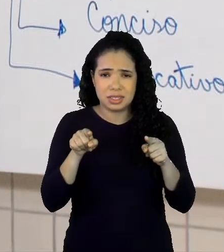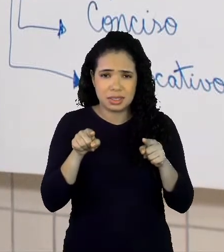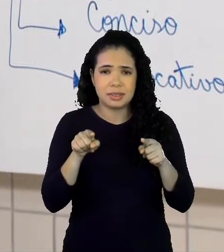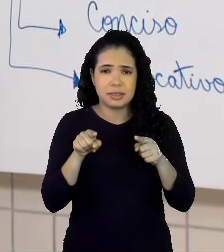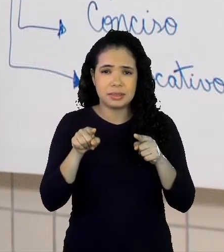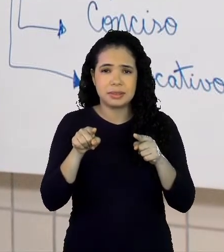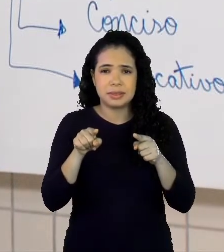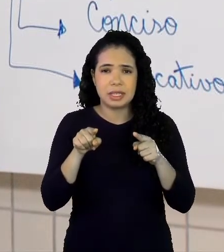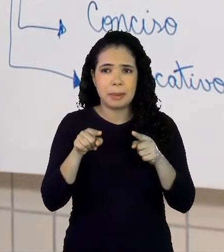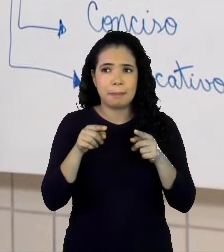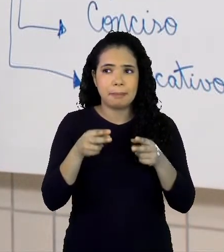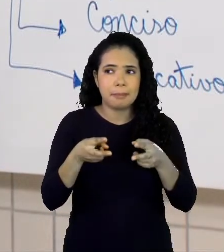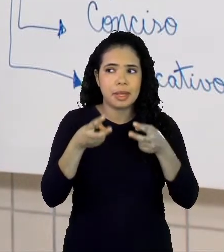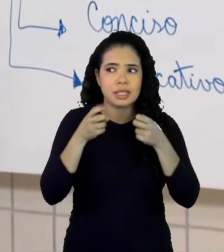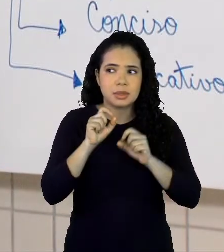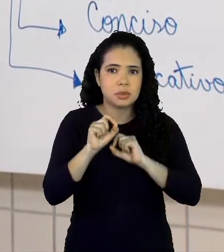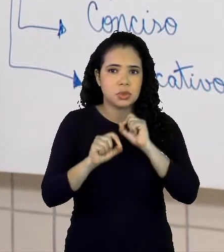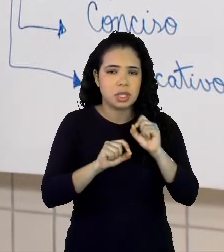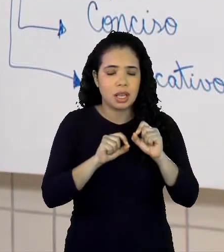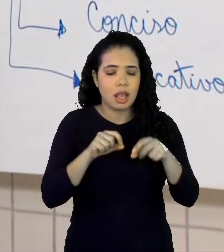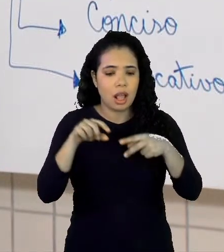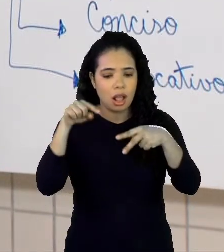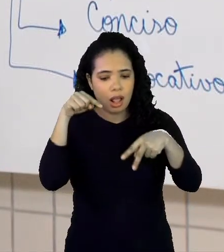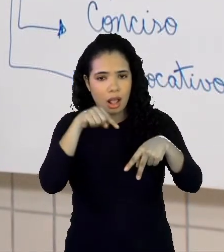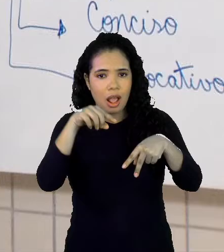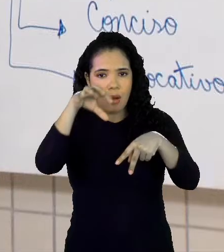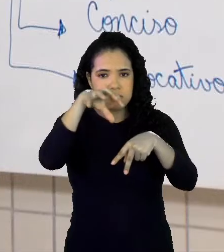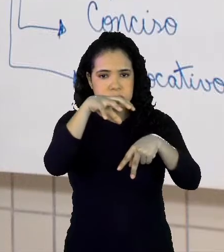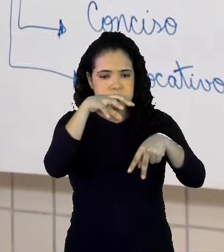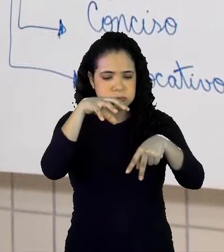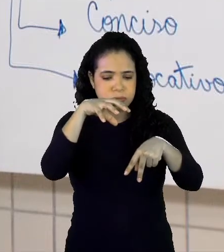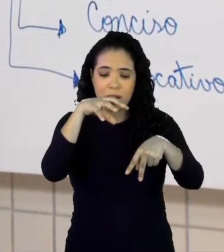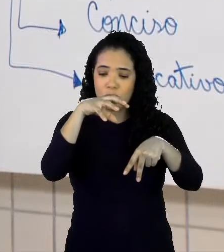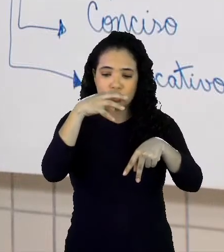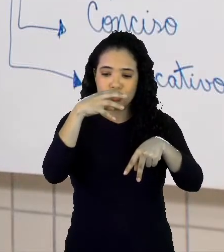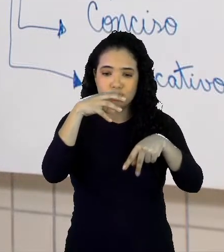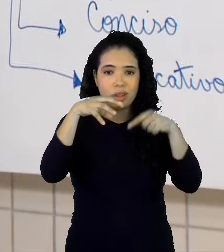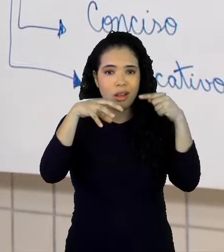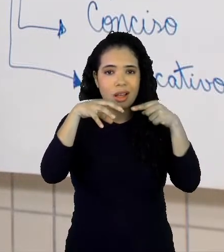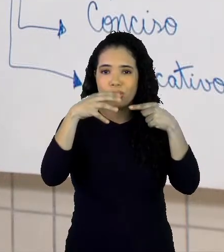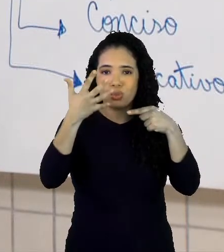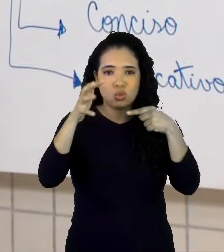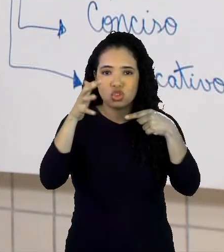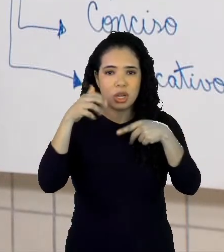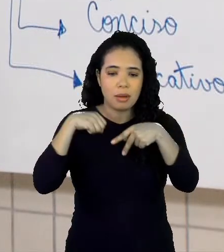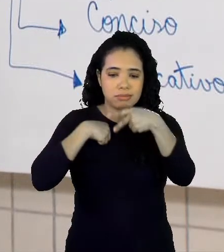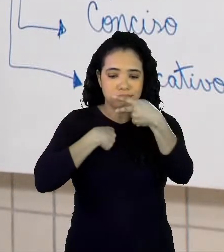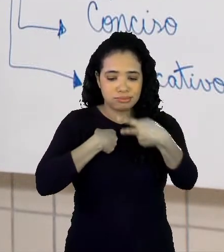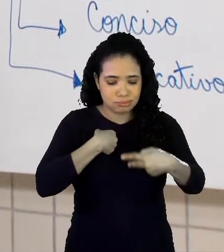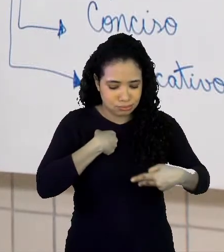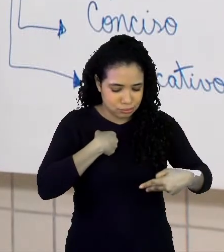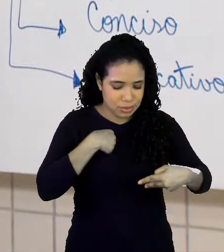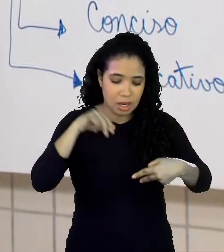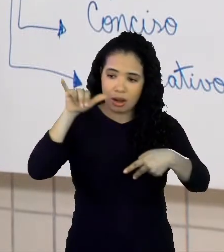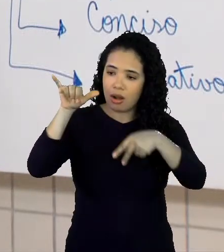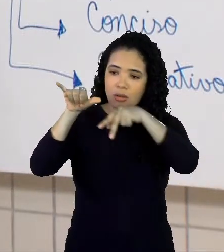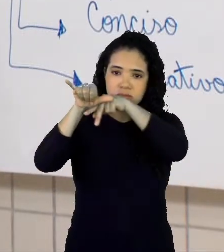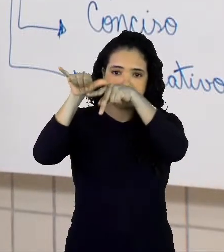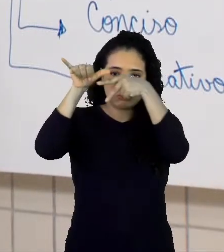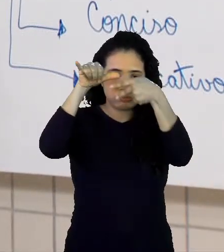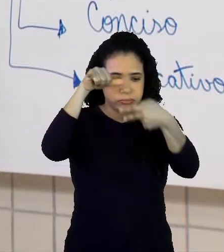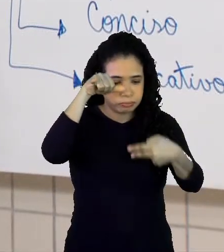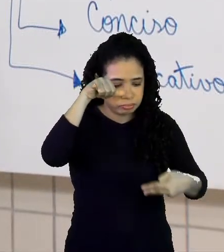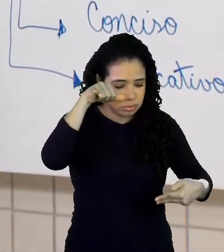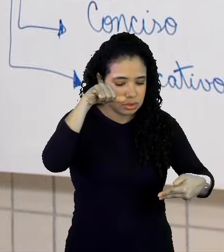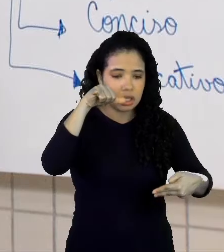personagem morreu. Não está lá dizendo, mas se ele pulou, né, do avião e deixou o paraquedas, então é isso que a gente vai